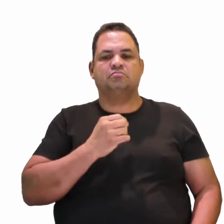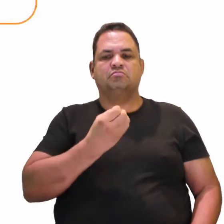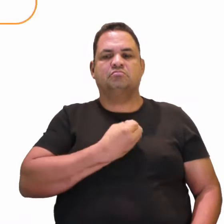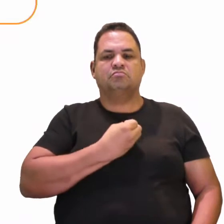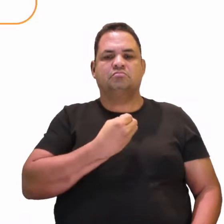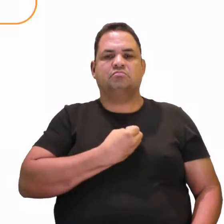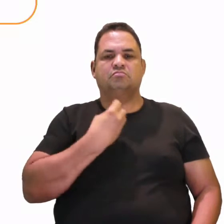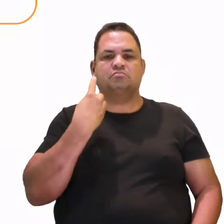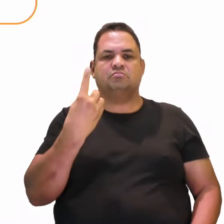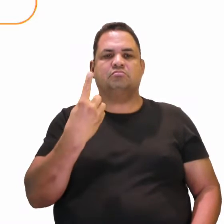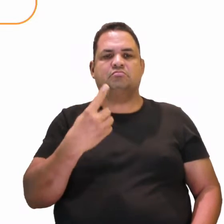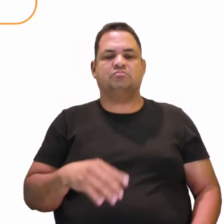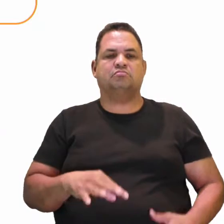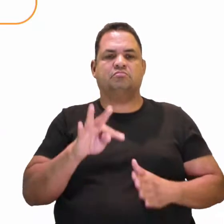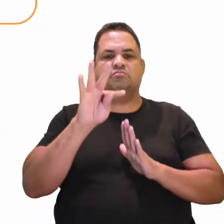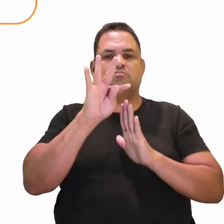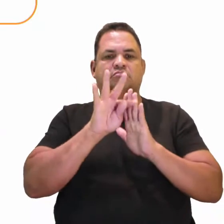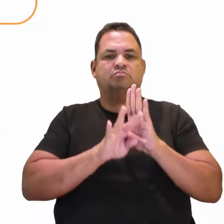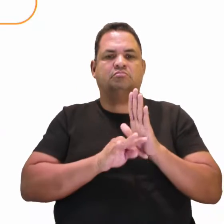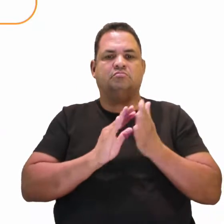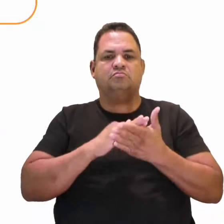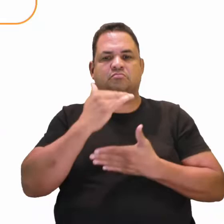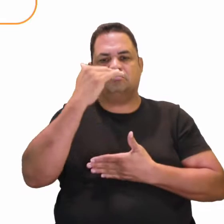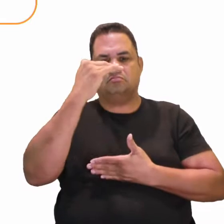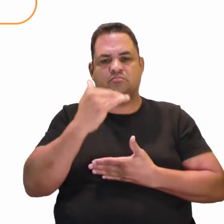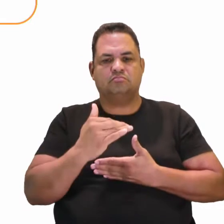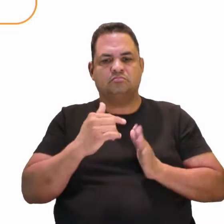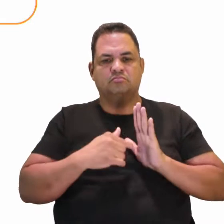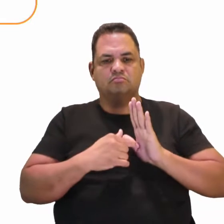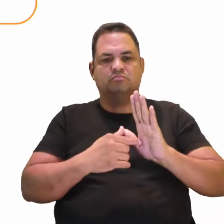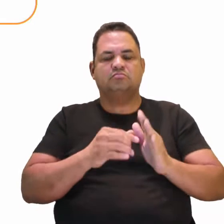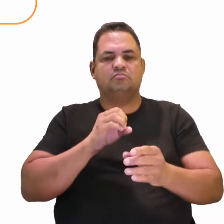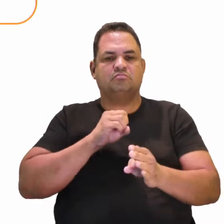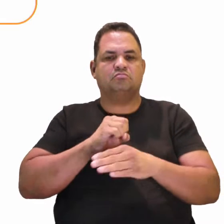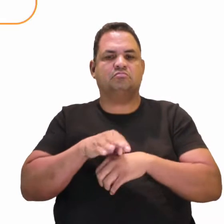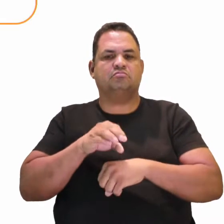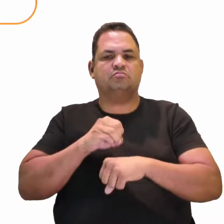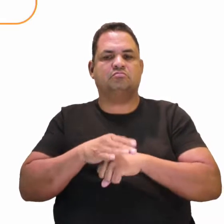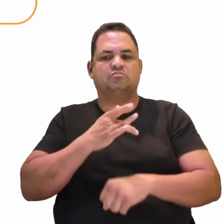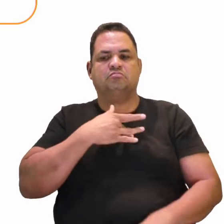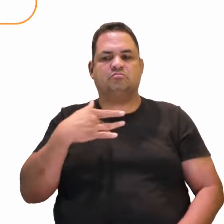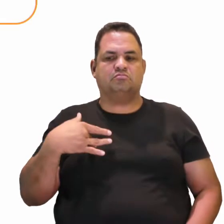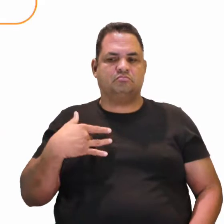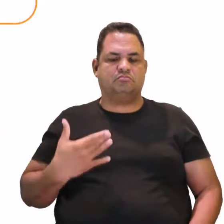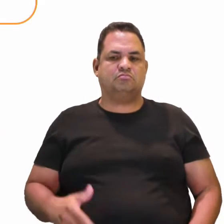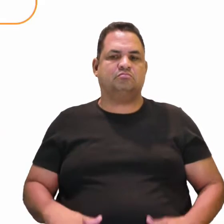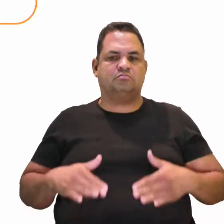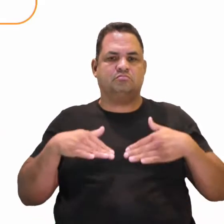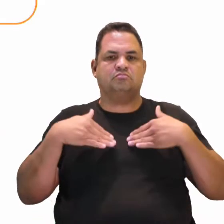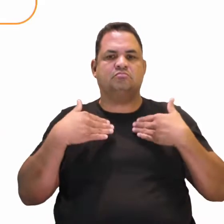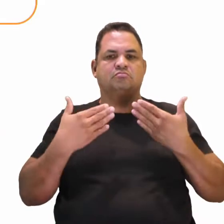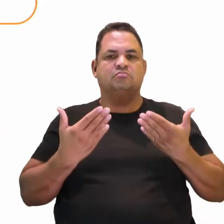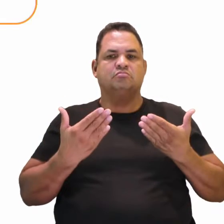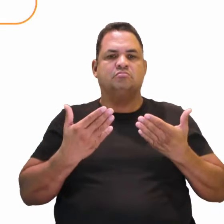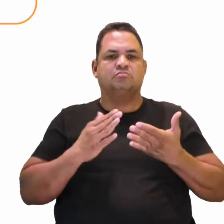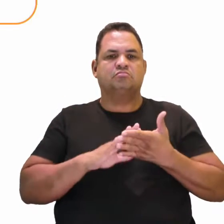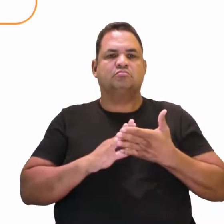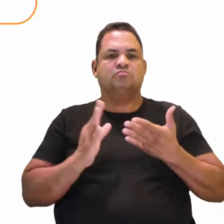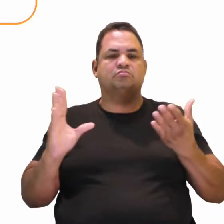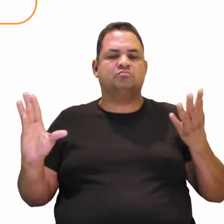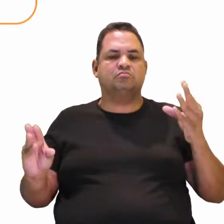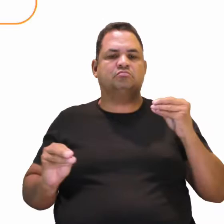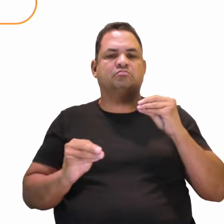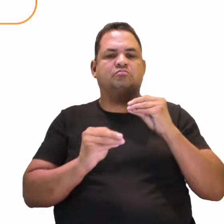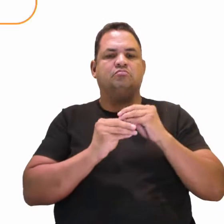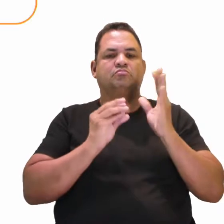questão 1, o texto a seguir oferece algumas dicas de saúde. Qual era a ideia aqui? Você ia completar o